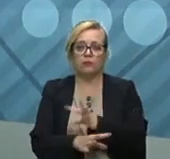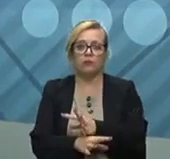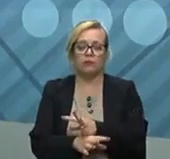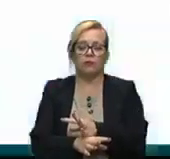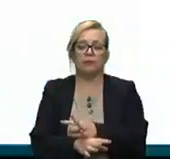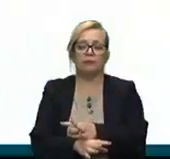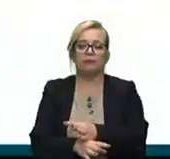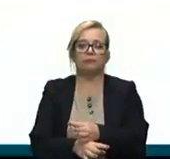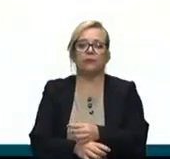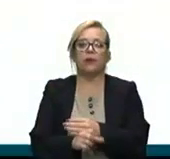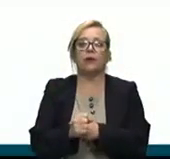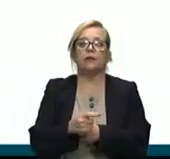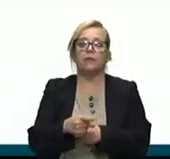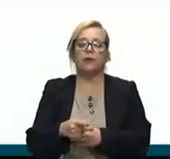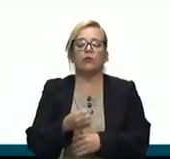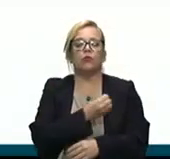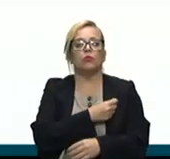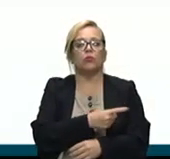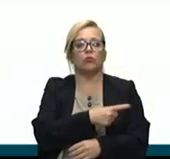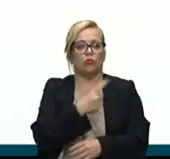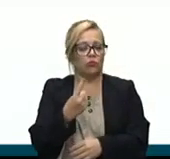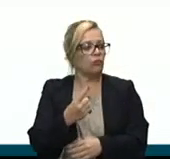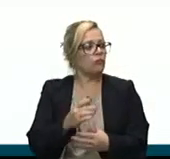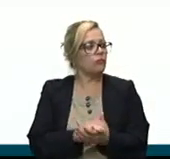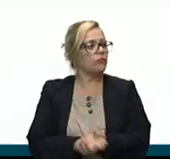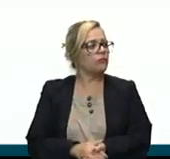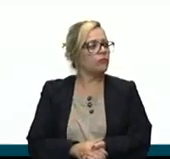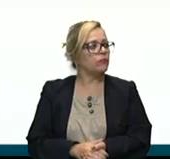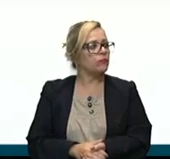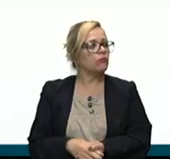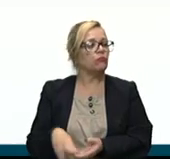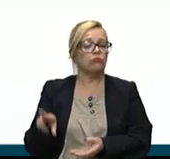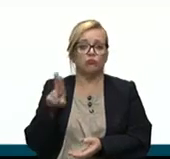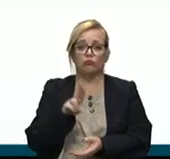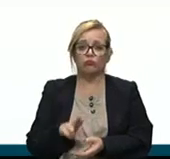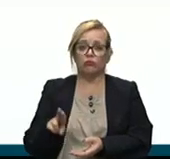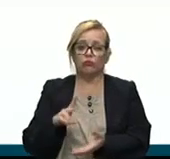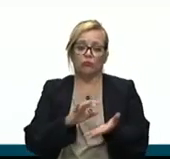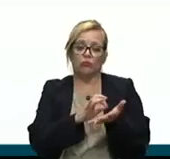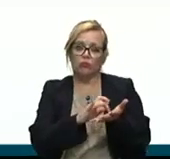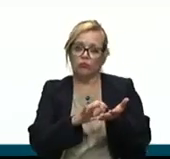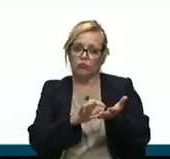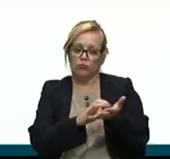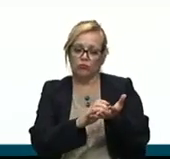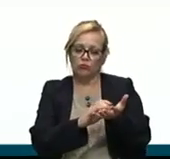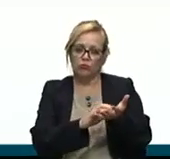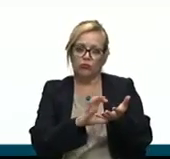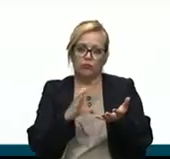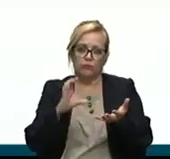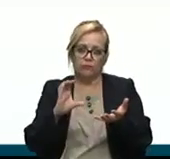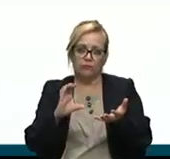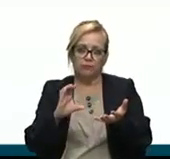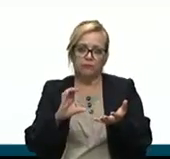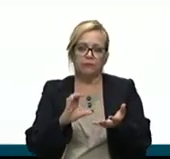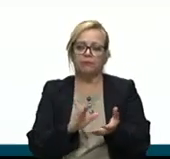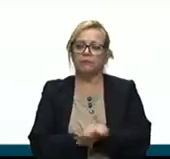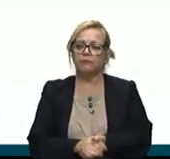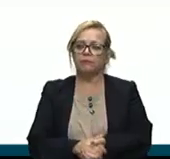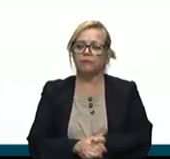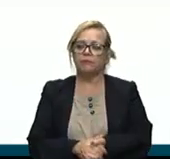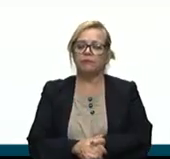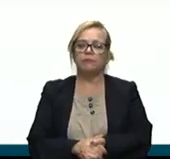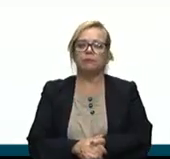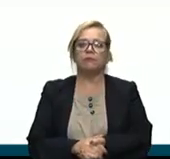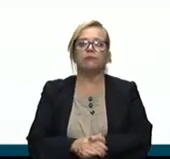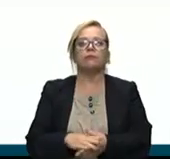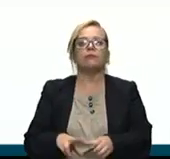situação problema. Para tanto, vamos utilizar uma calculadora científica. E vamos